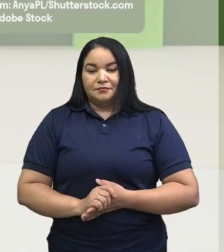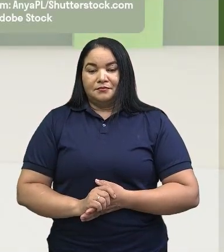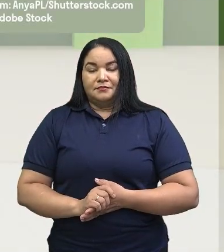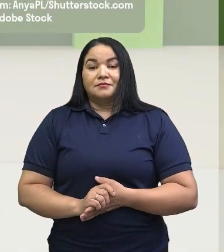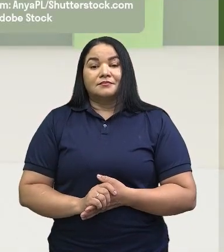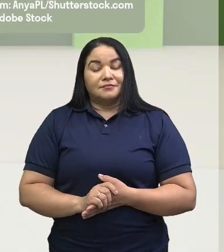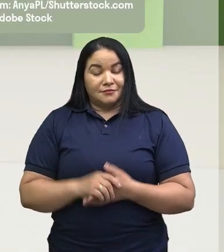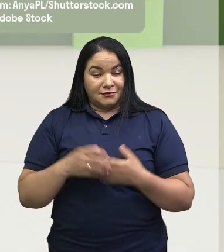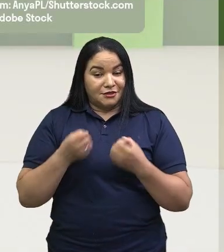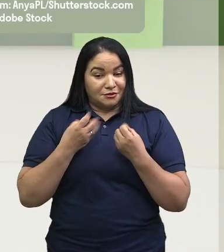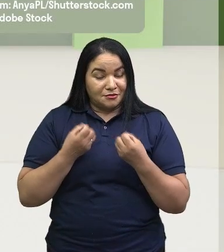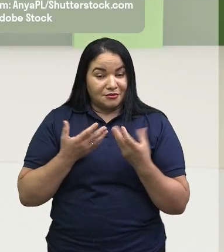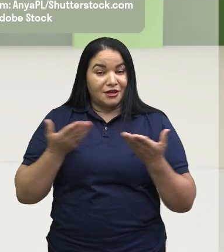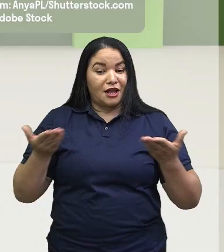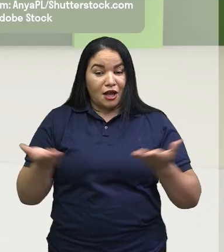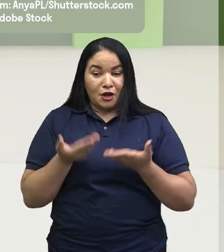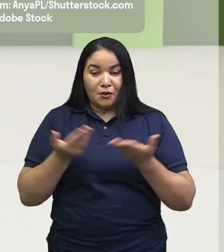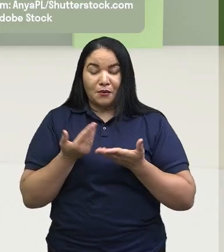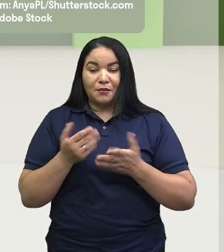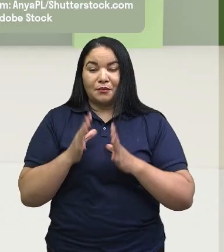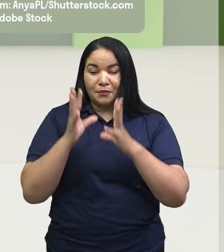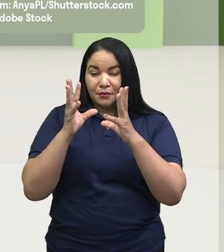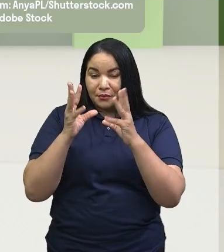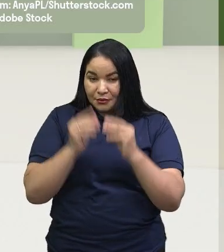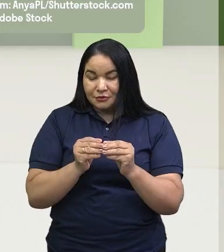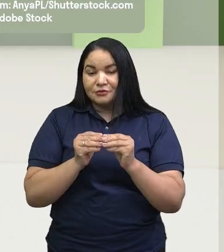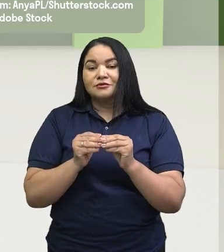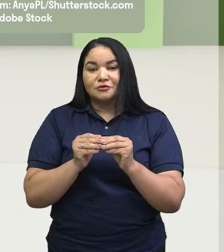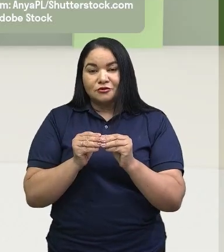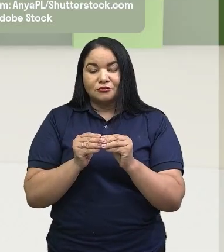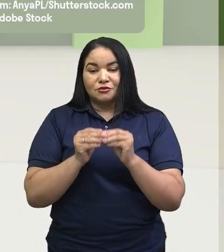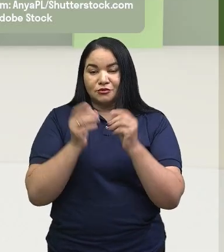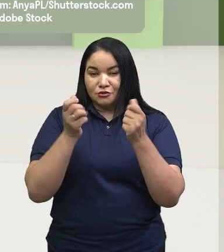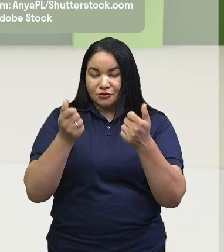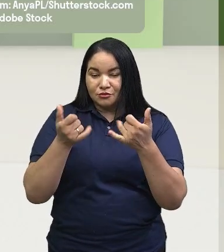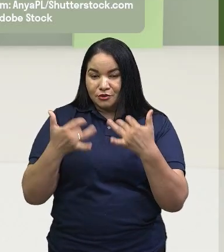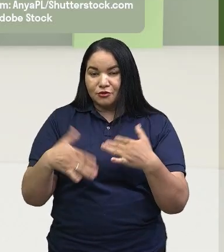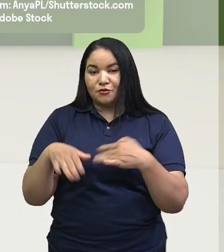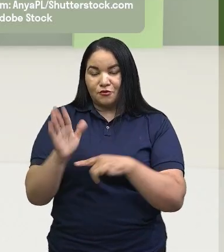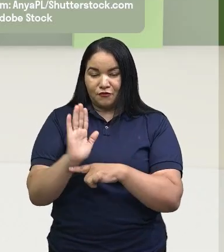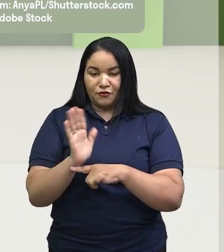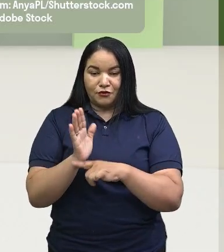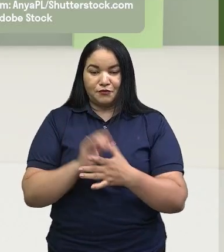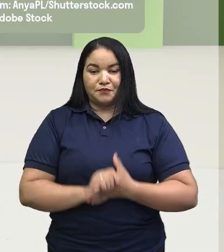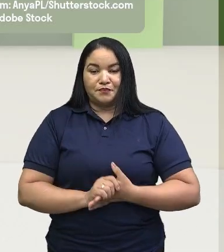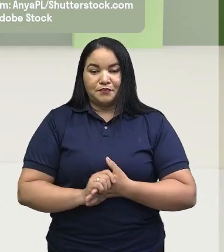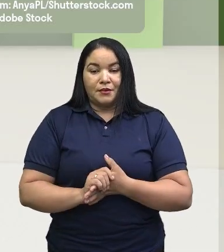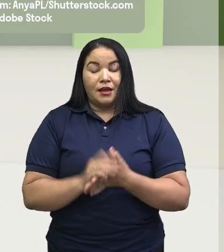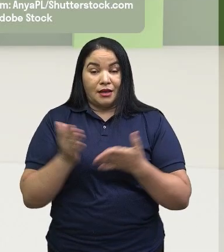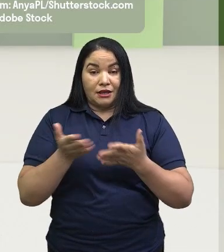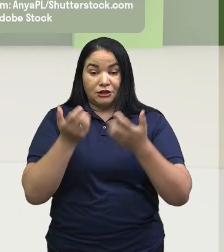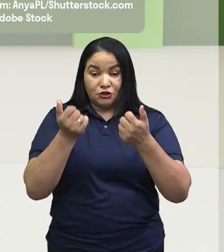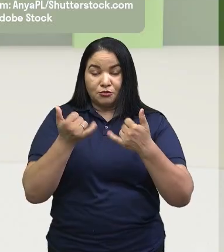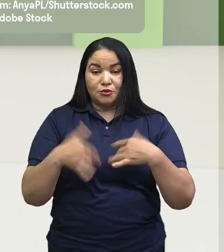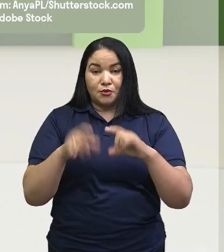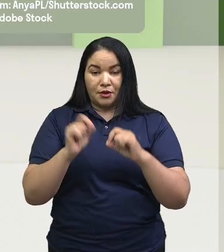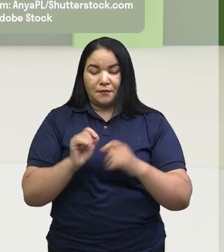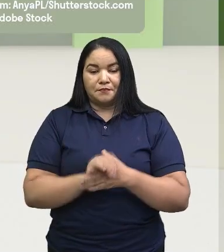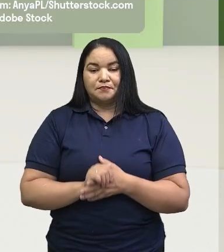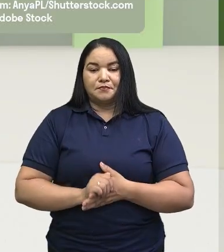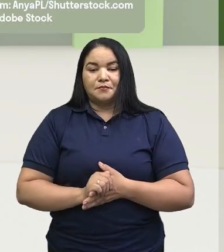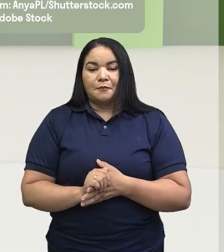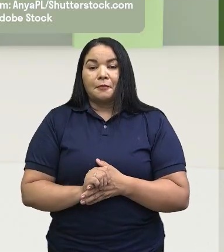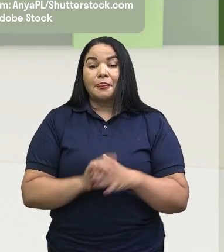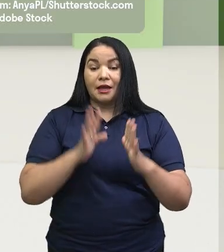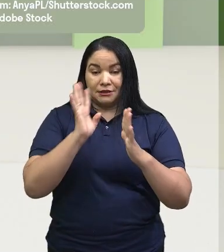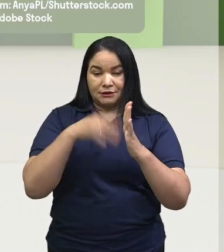Muito bem, pessoal. Vamos fazer aqui um resumo do que foi visto aí no nosso vídeo. Nós falamos aí, no vídeo apareceu